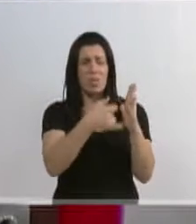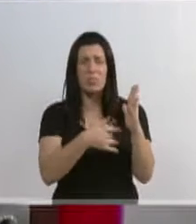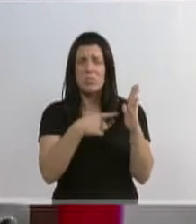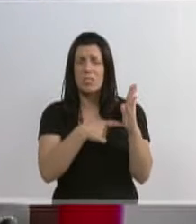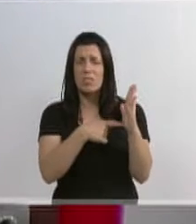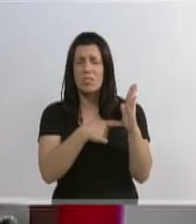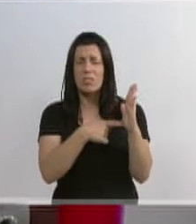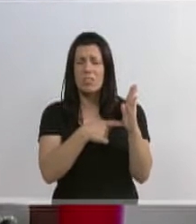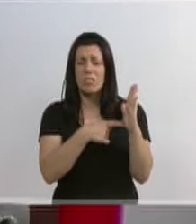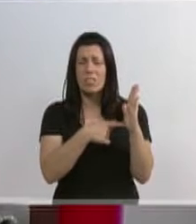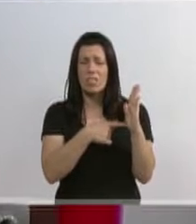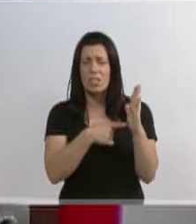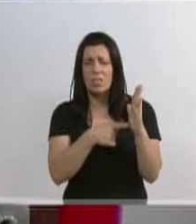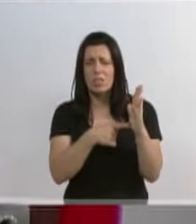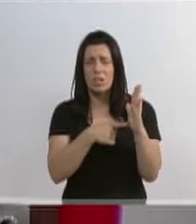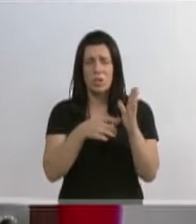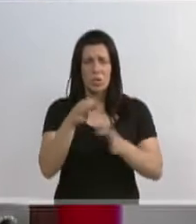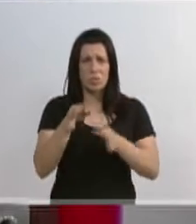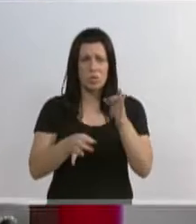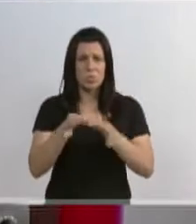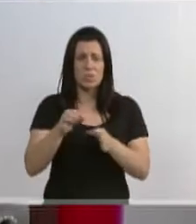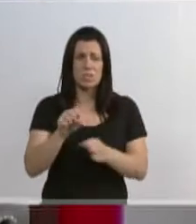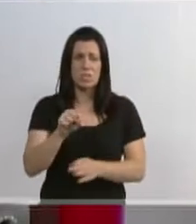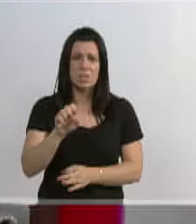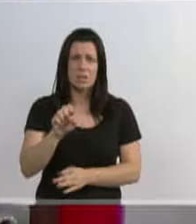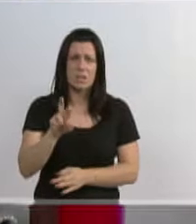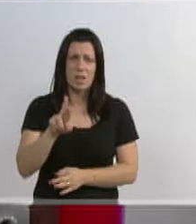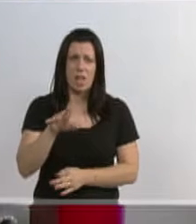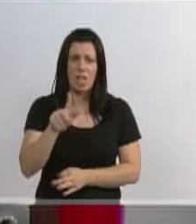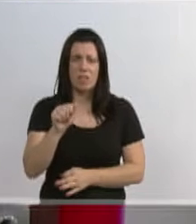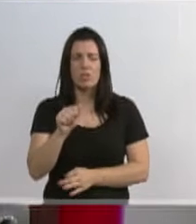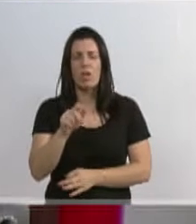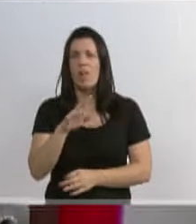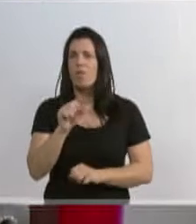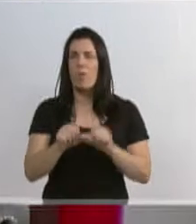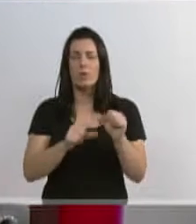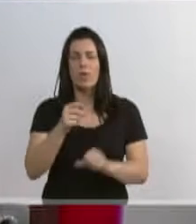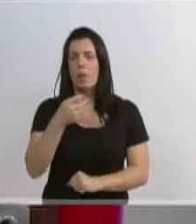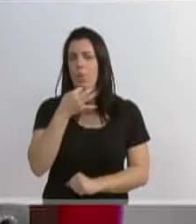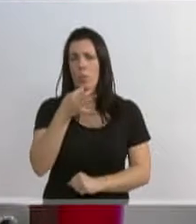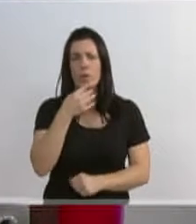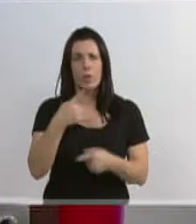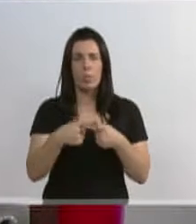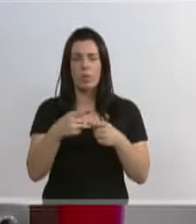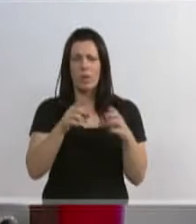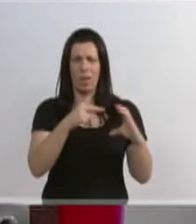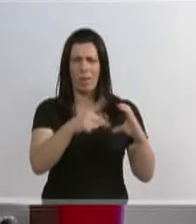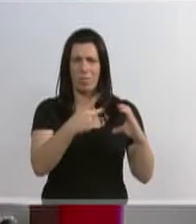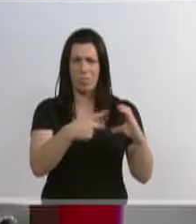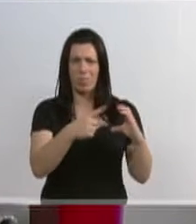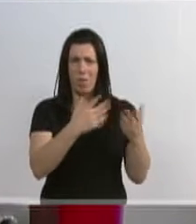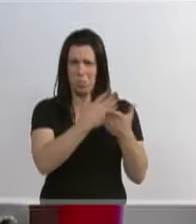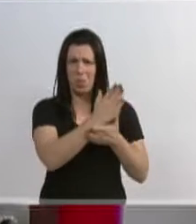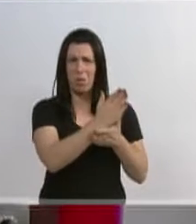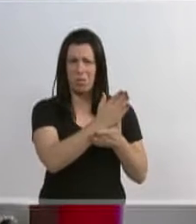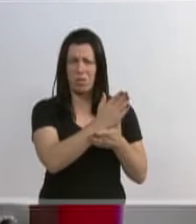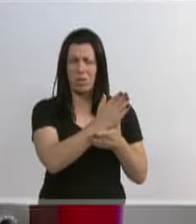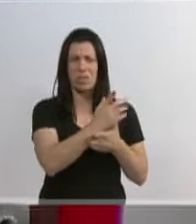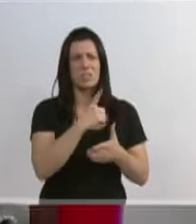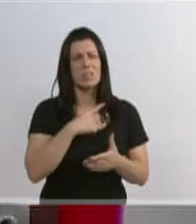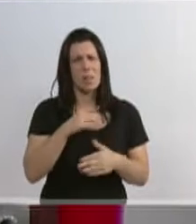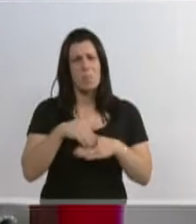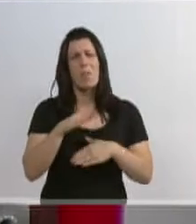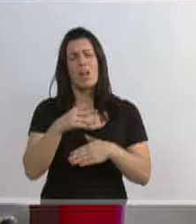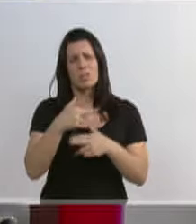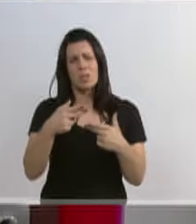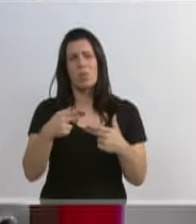aconteceria? O juiz Sérgio Moro viria a público dizer que, olha, mudei minha decisão agora porque a Câmara de Blumenau aprovou a situação. Acho que a gente tem tanta coisa para discutir, gente,